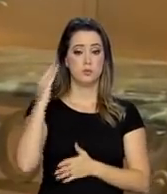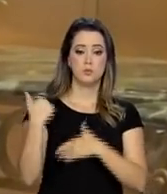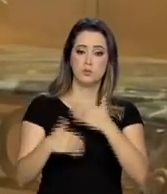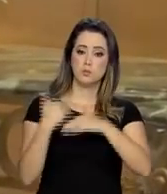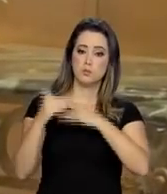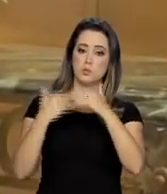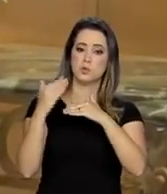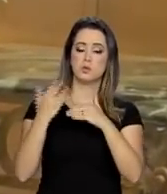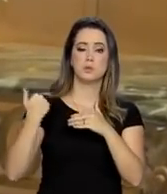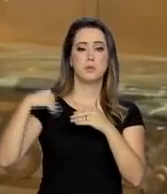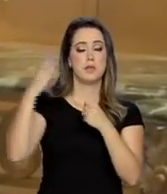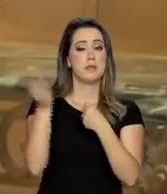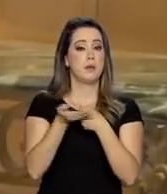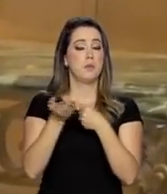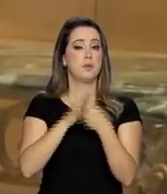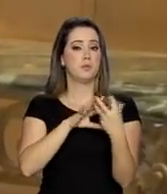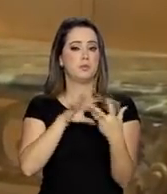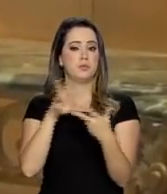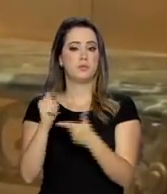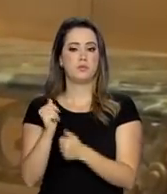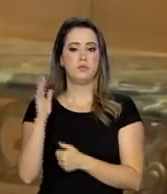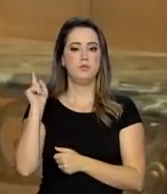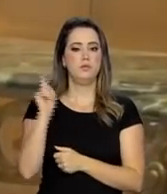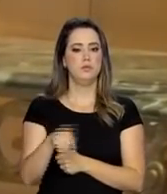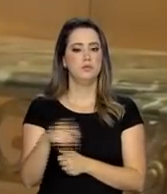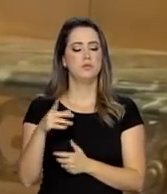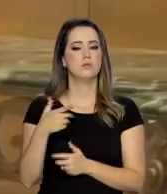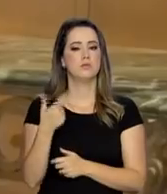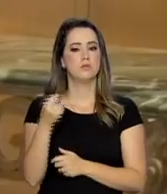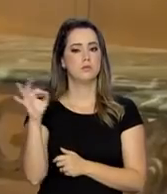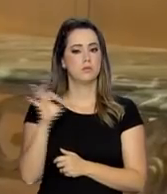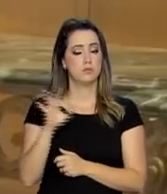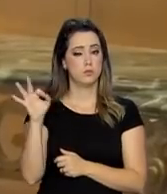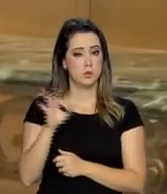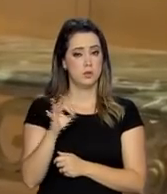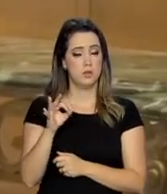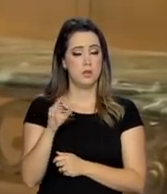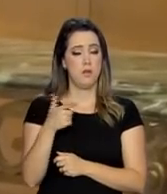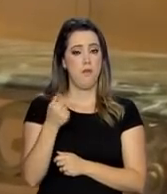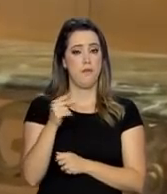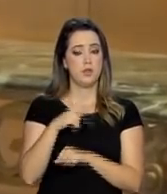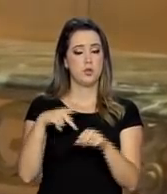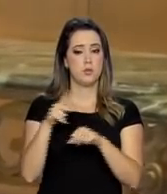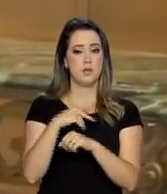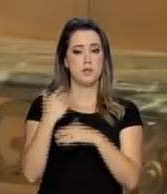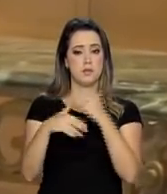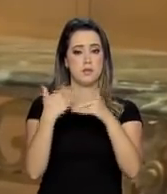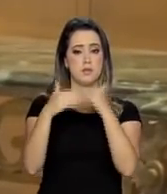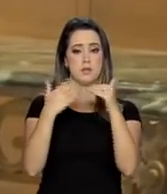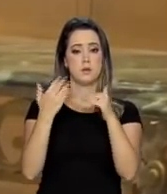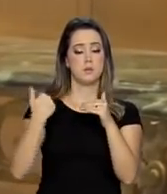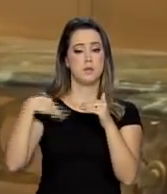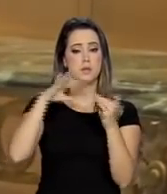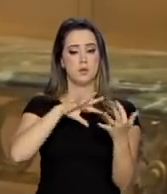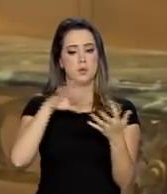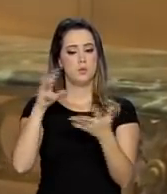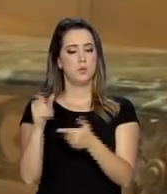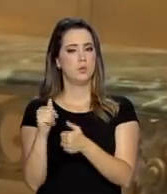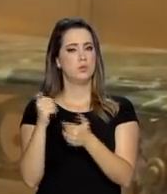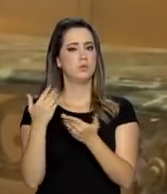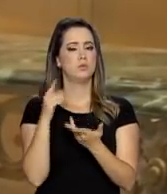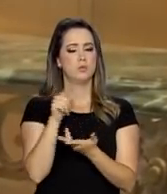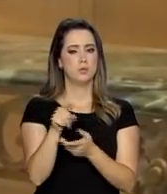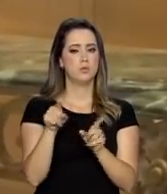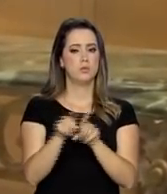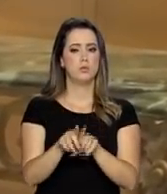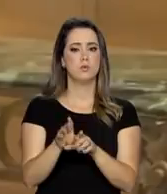mais do que a média mundial, mas esses 20 países crescem muito mais do que os demais países do mundo e crescerão muito